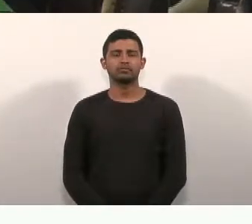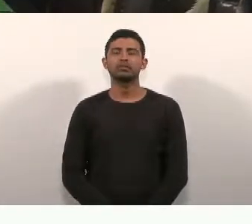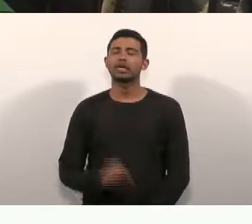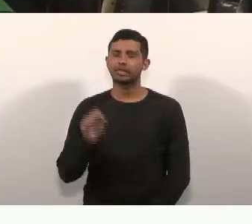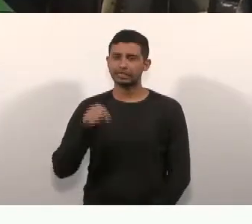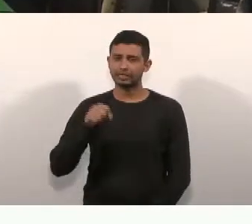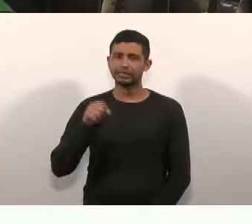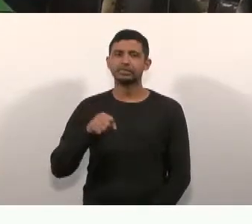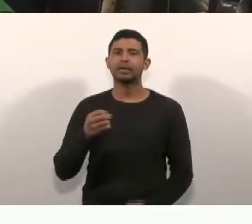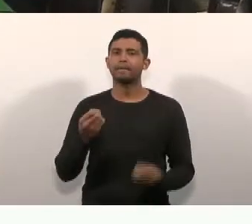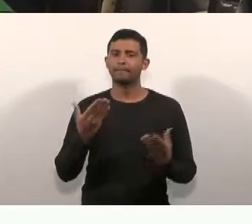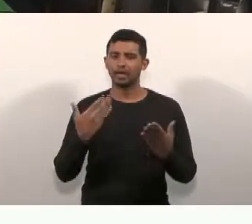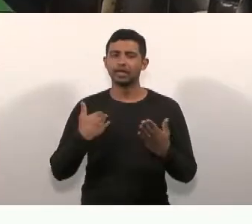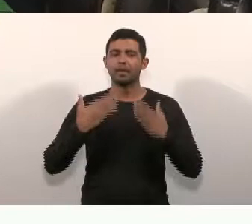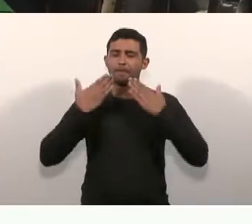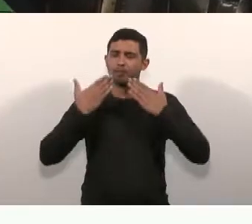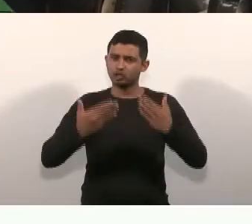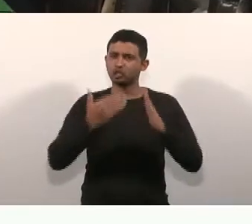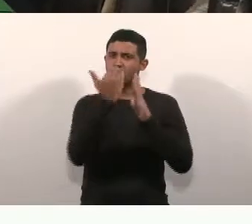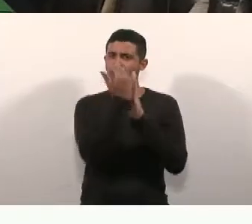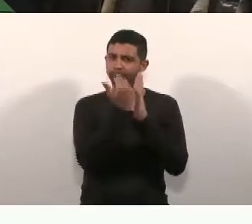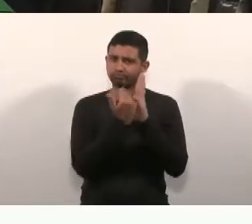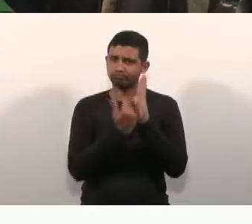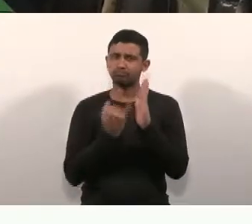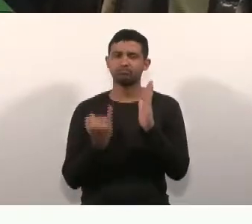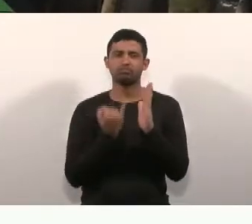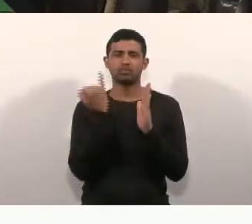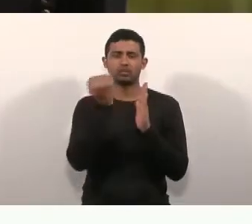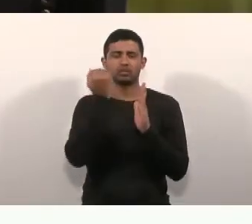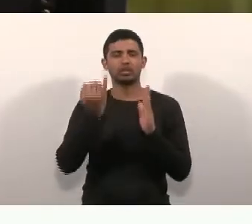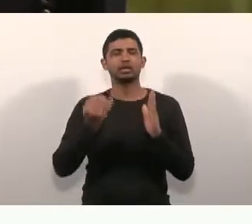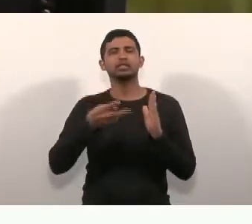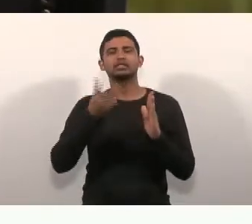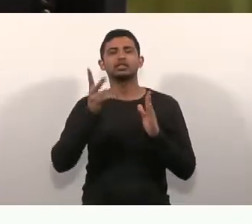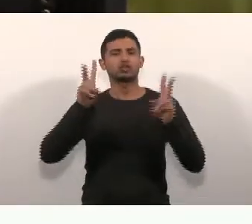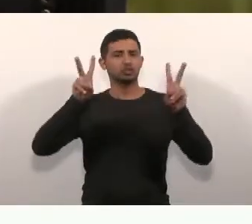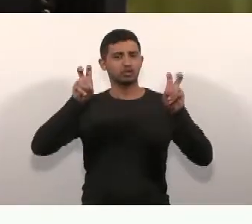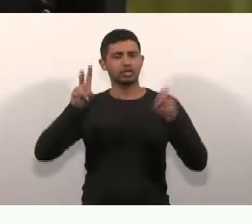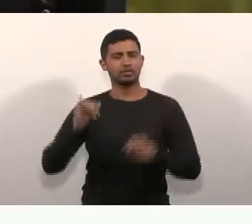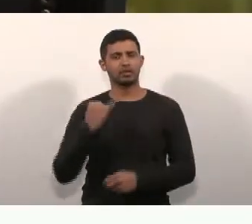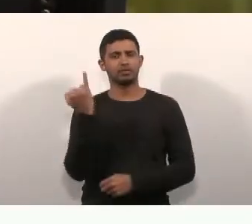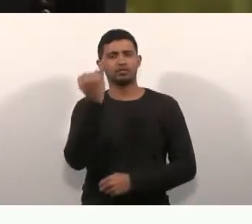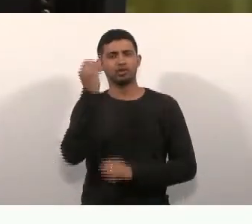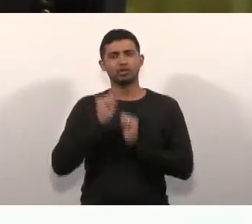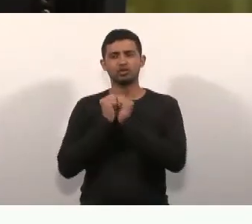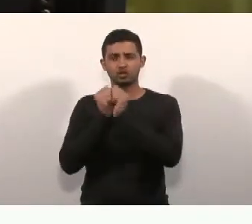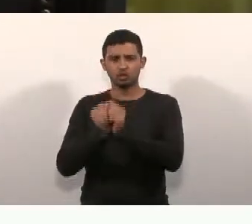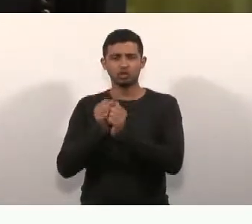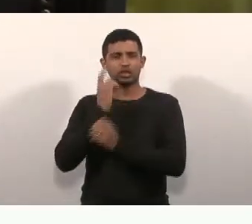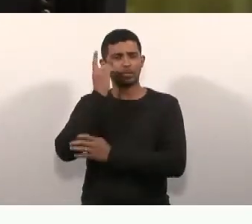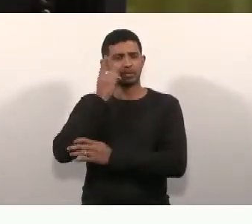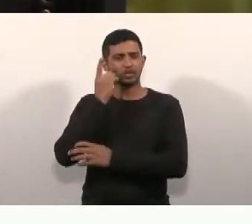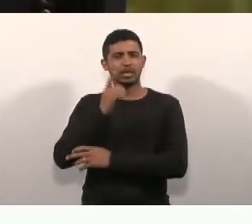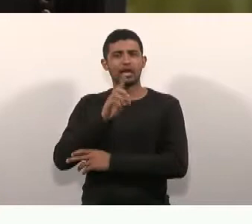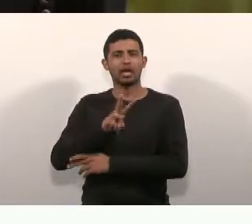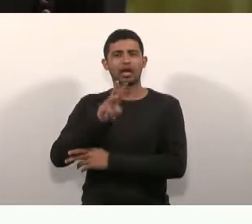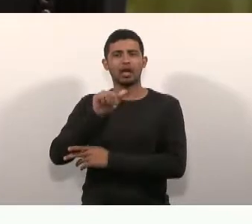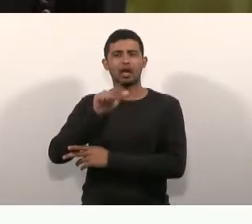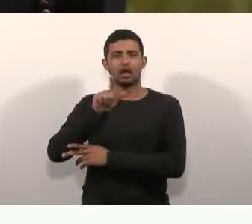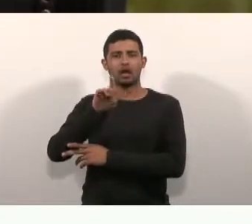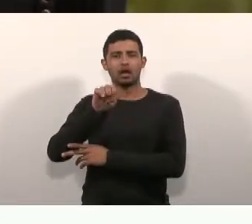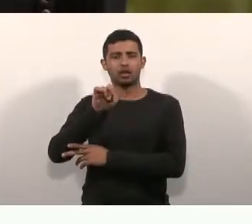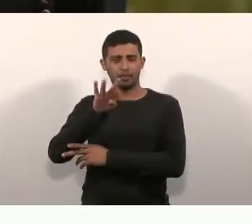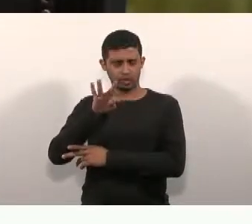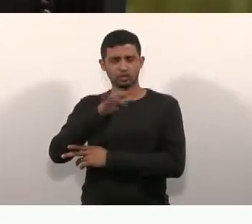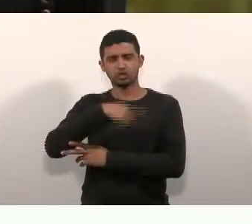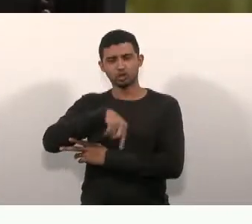seria para reiterar, para enfatizar esse pedido. Quanto ao segundo tema, também super importante, junto com o deputado Albert Rezende, a gente já está